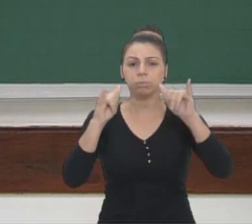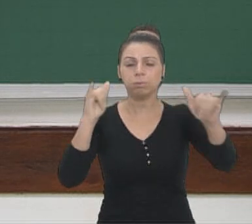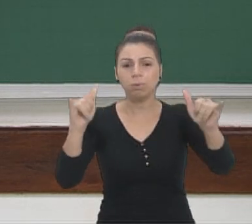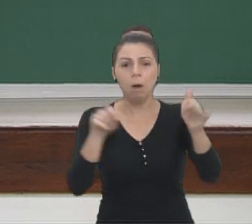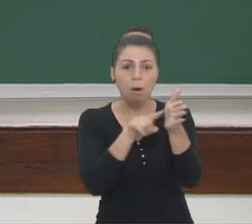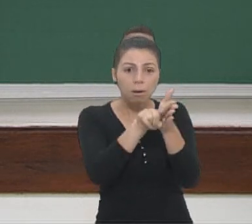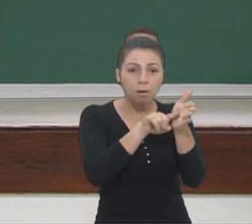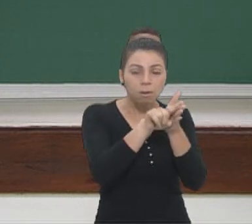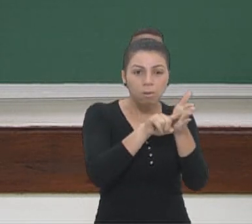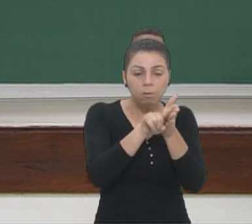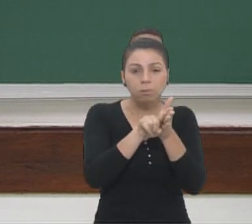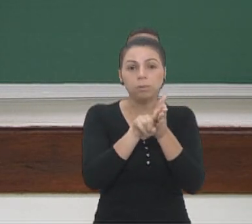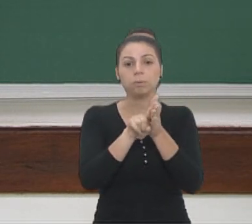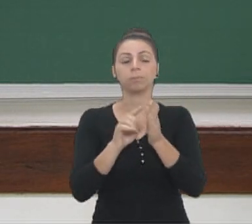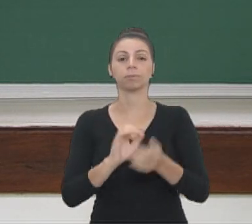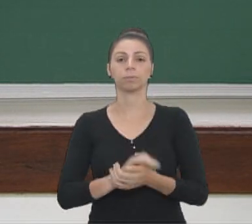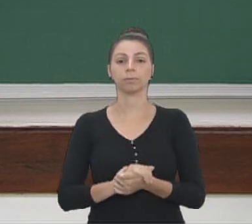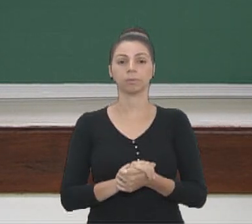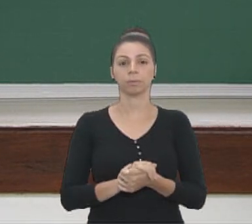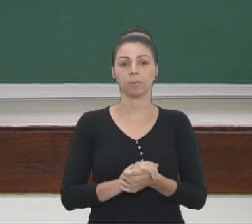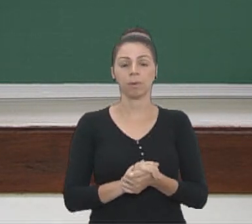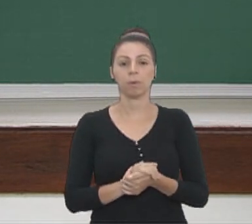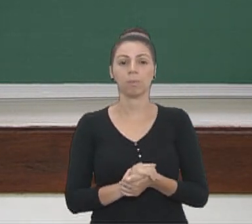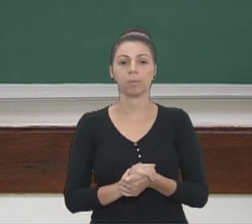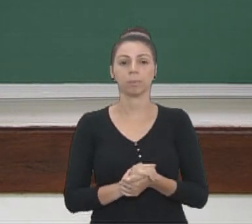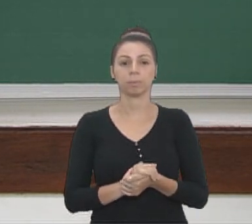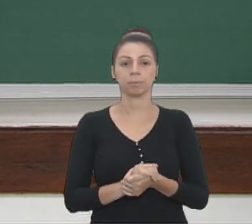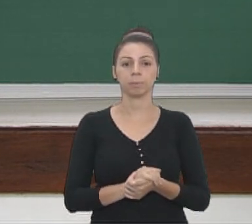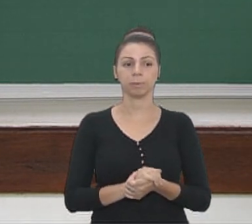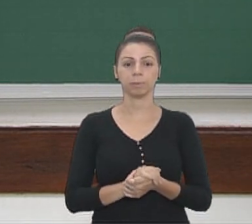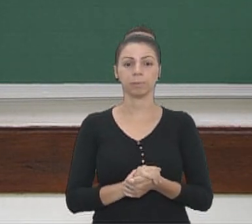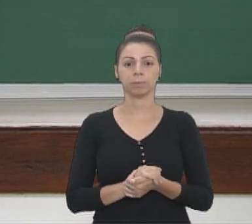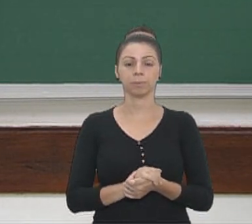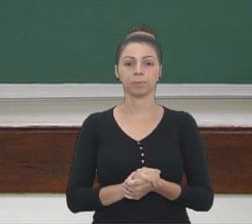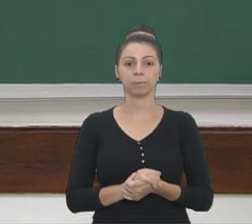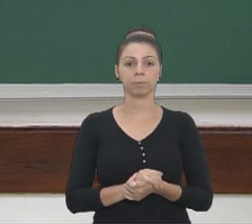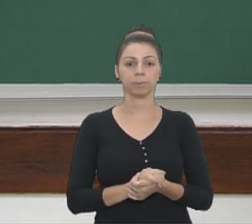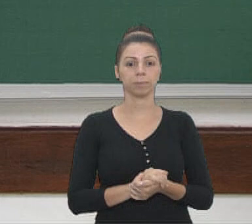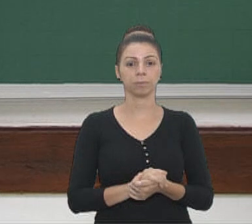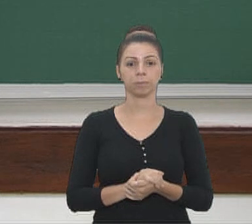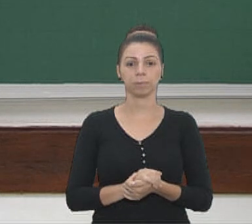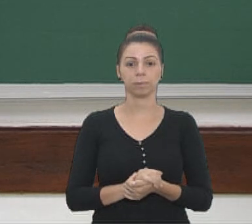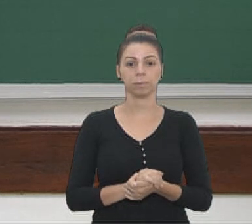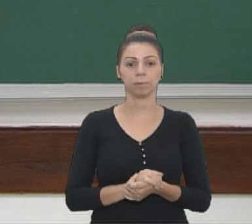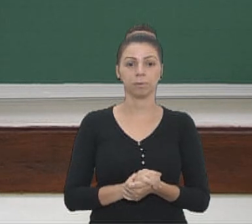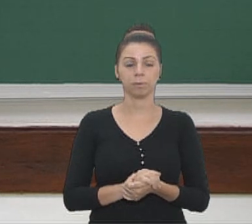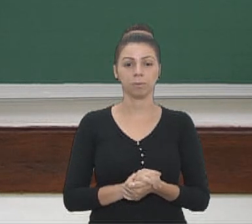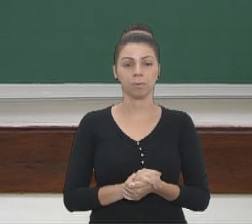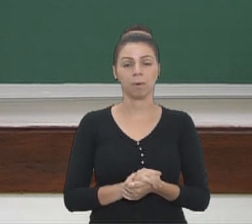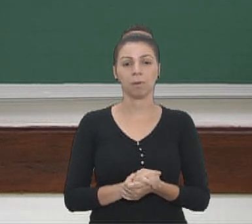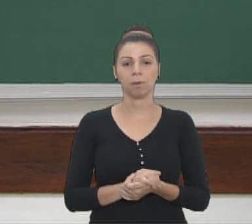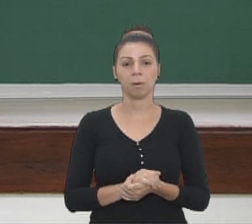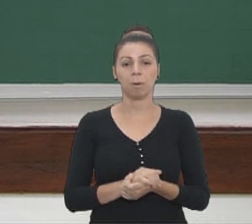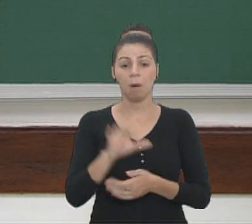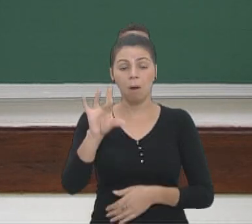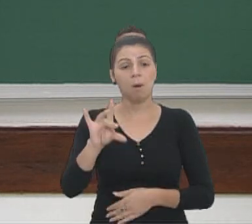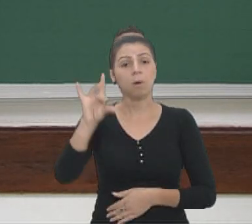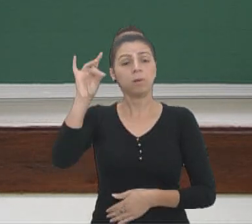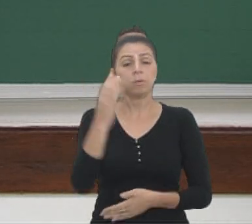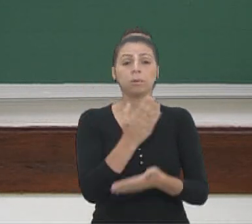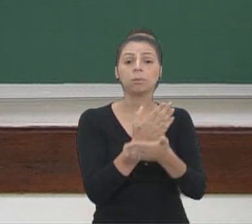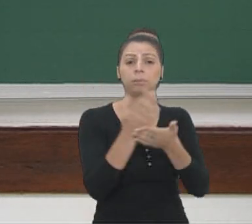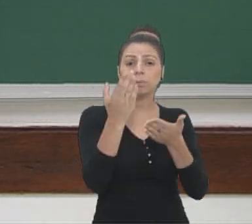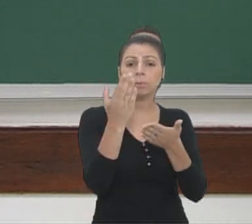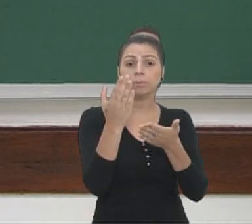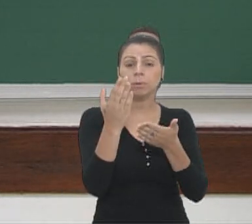tema, abordando outras coisas importantes sobre esse tema, tá certo? Eu escolhi para vocês, para a gente